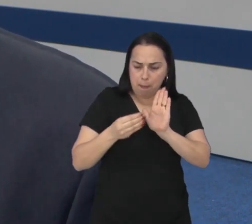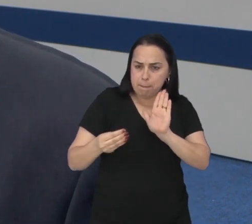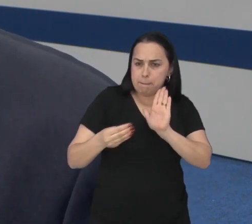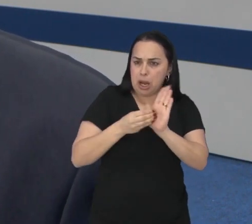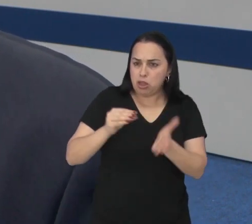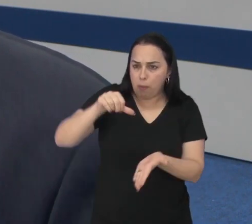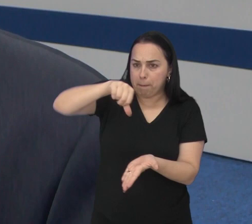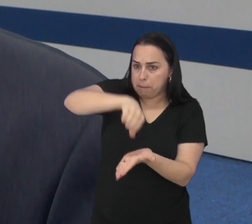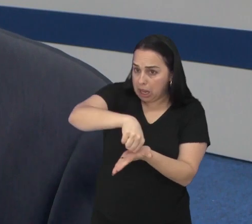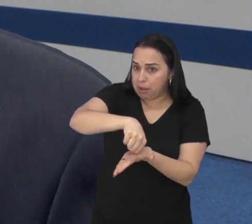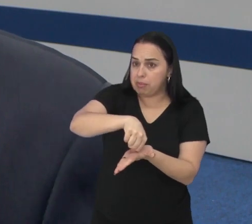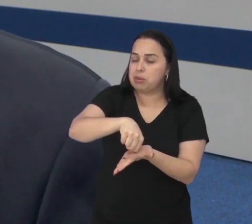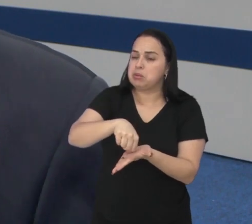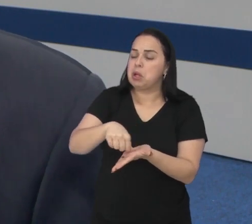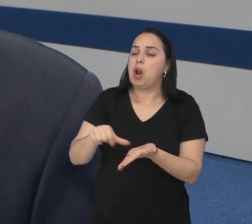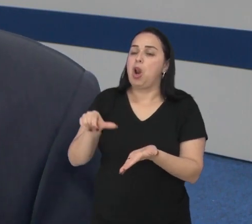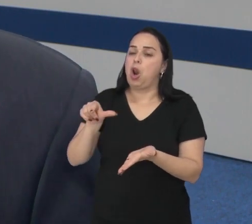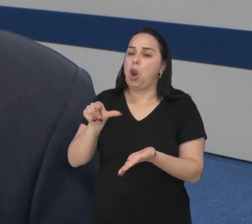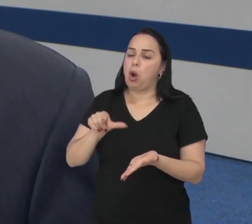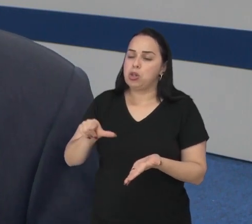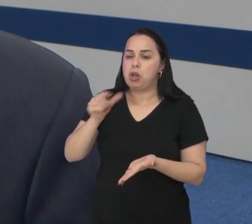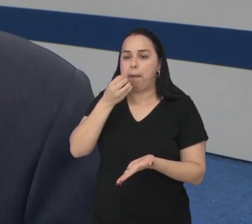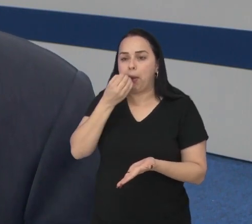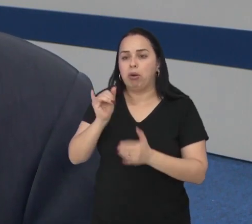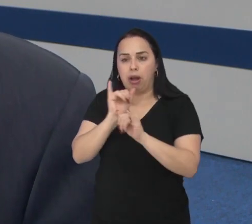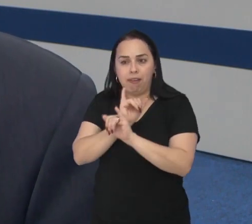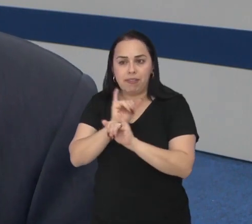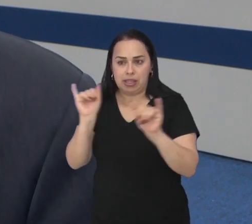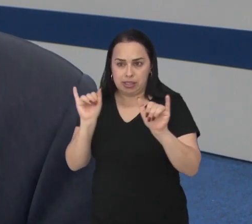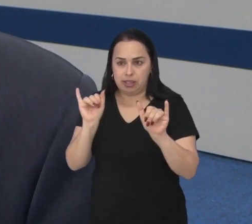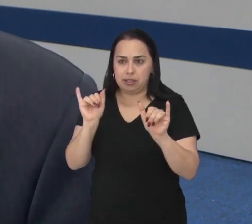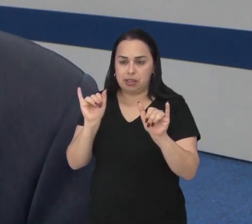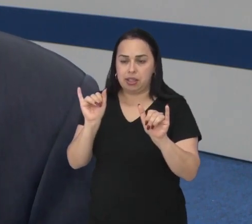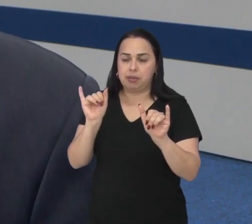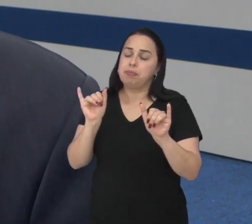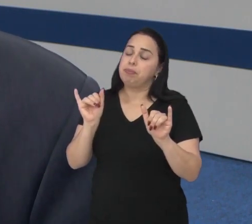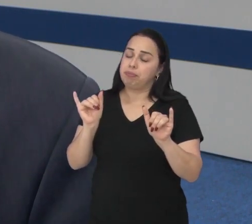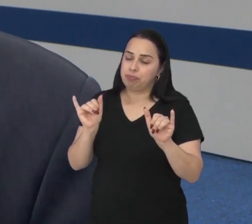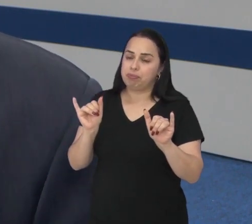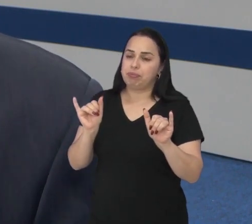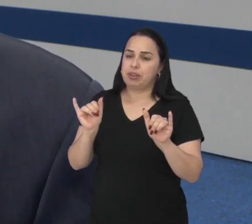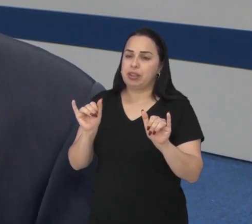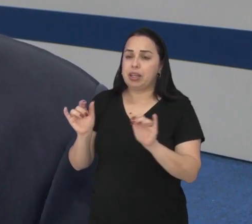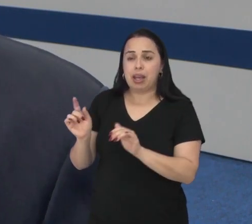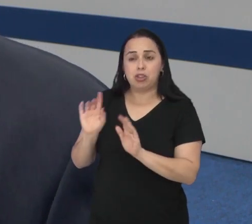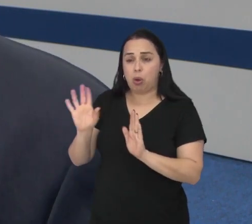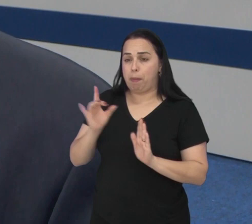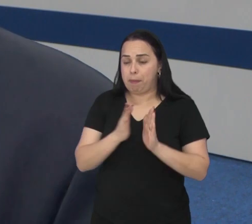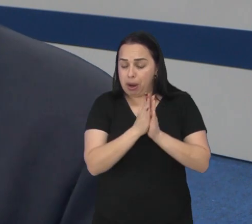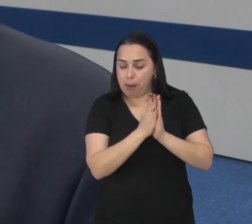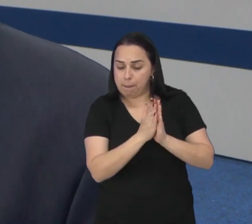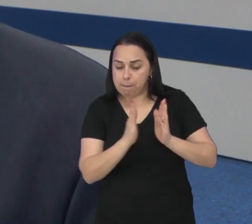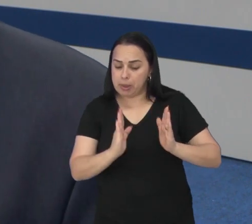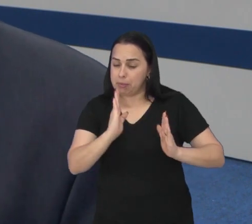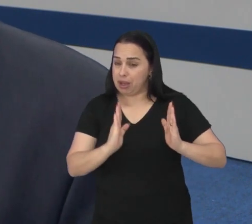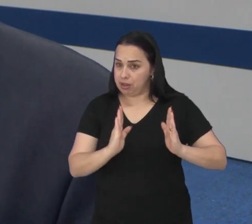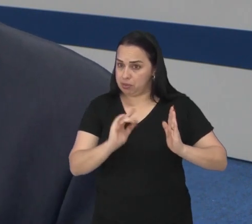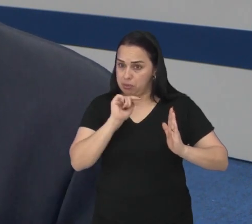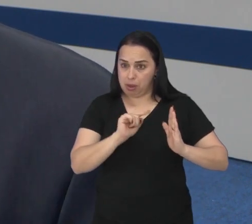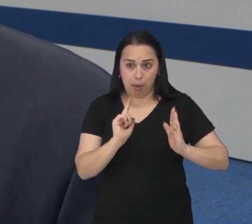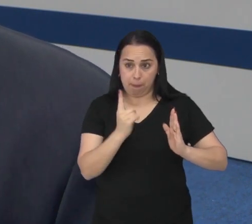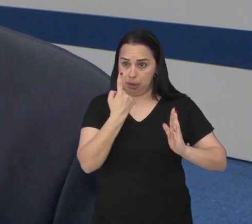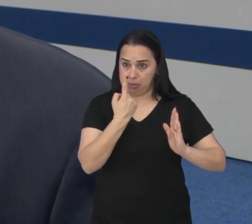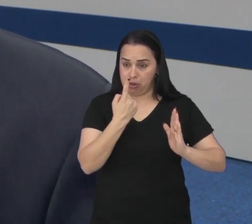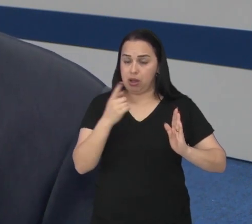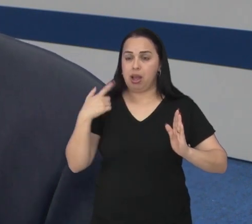mapas na prefeitura. É claro, é bom dizer para as pessoas que estão nos assistindo, que é uma primeira parte.